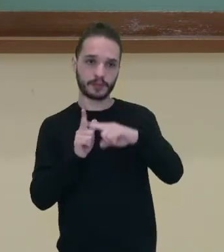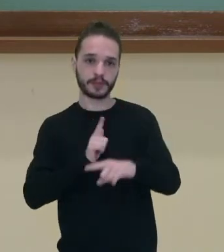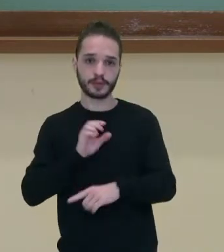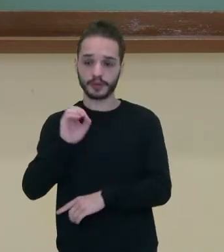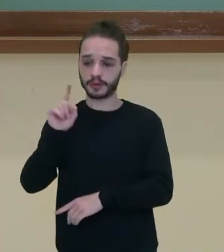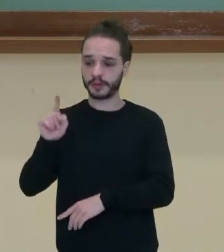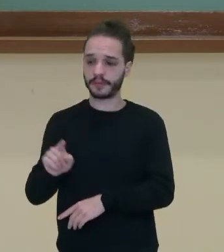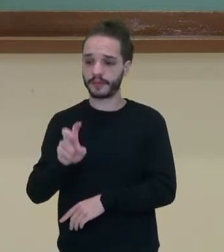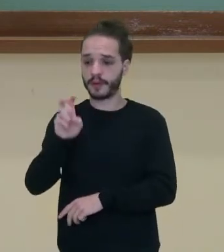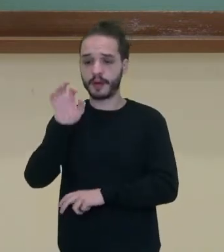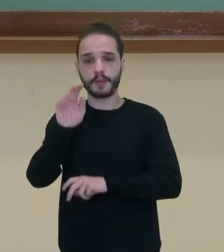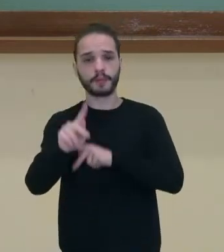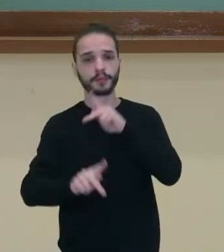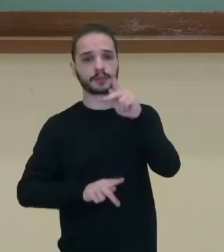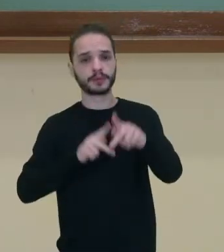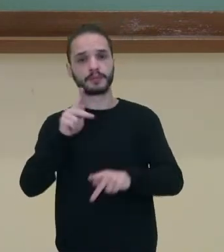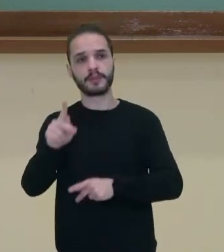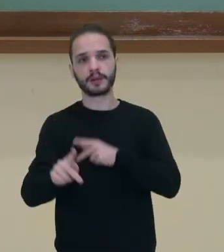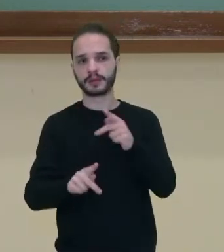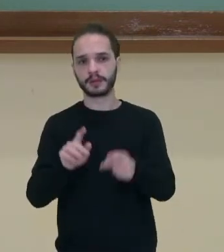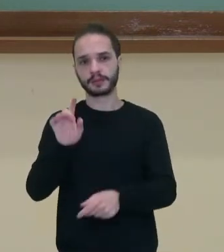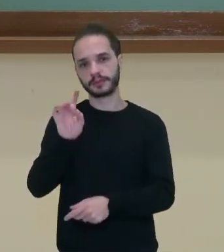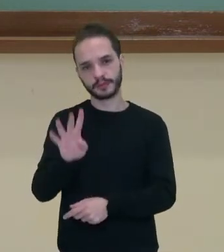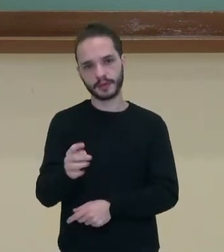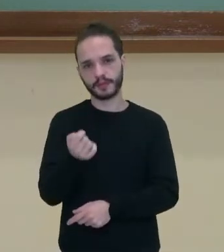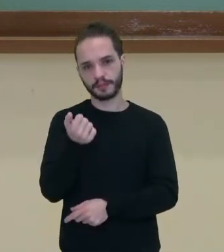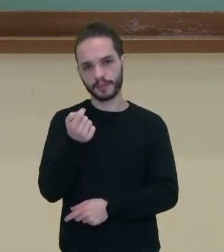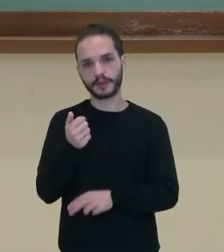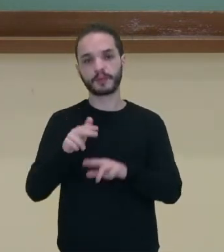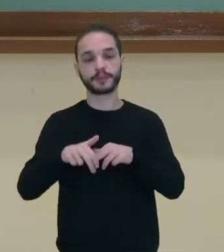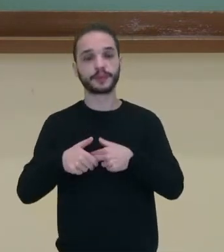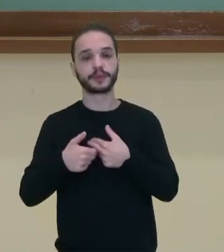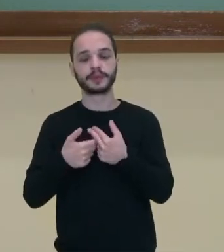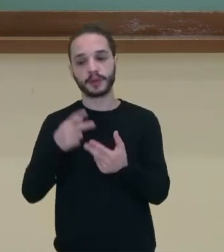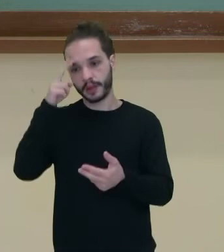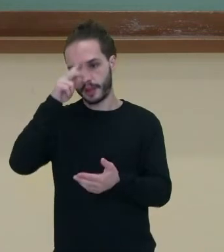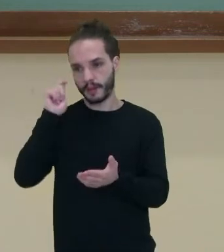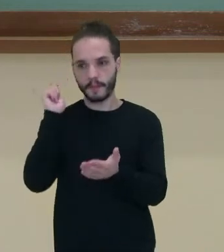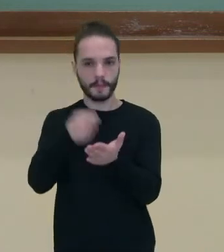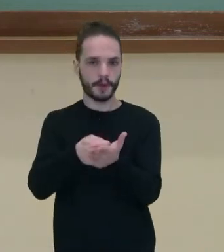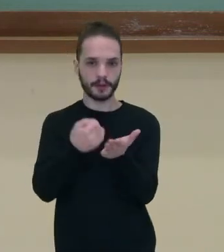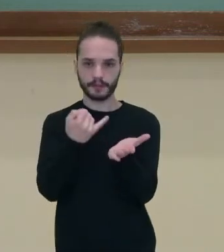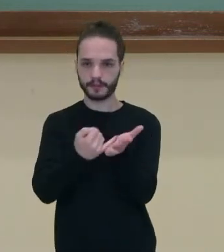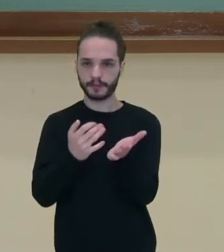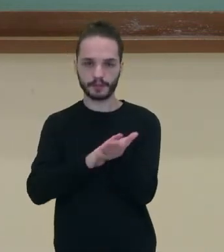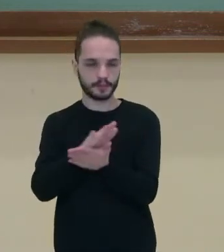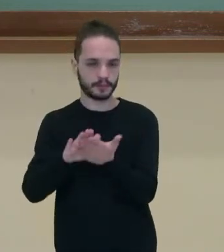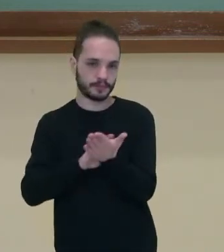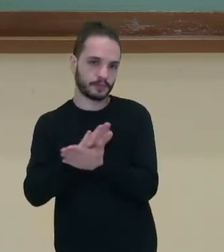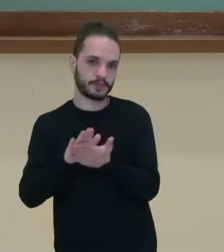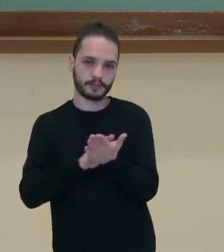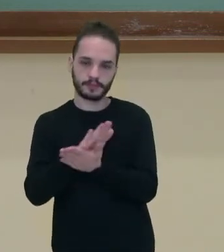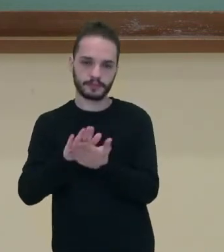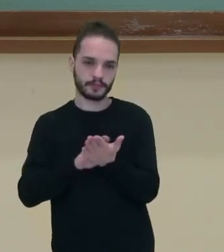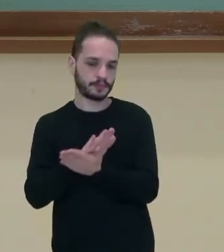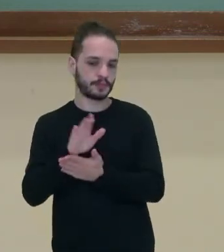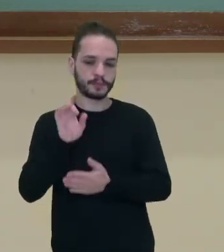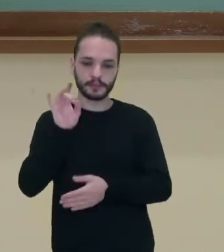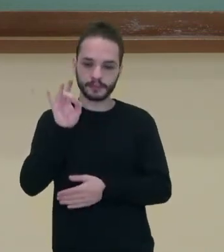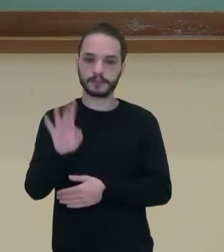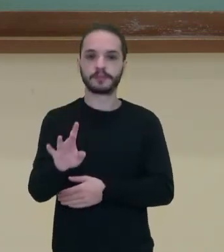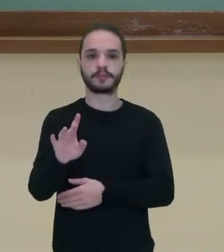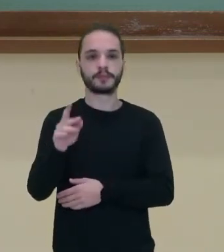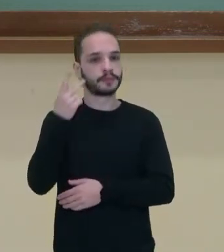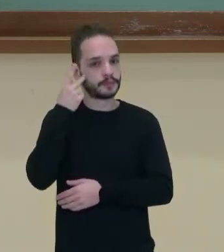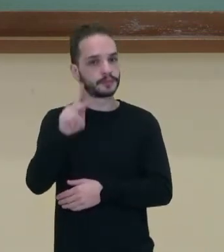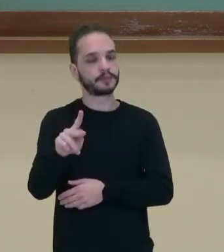da população francesa nesse contexto. E lembrando que eles também não pagavam impostos, né? Os impostos apenas eram destinados